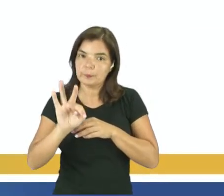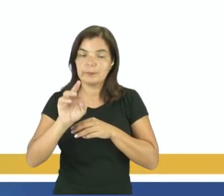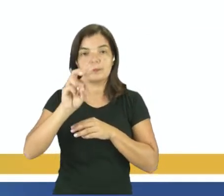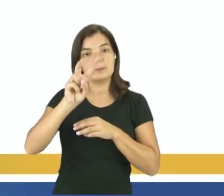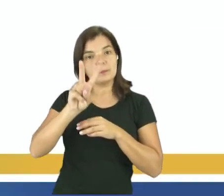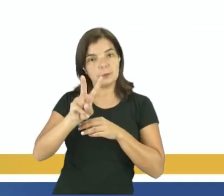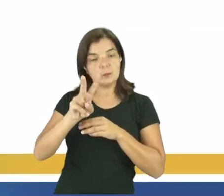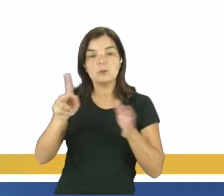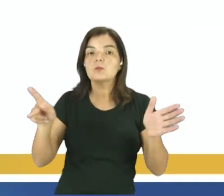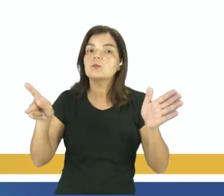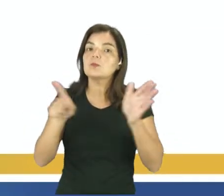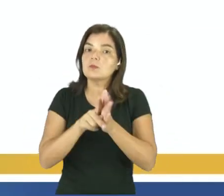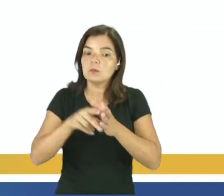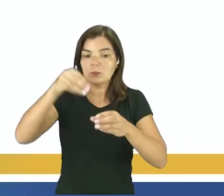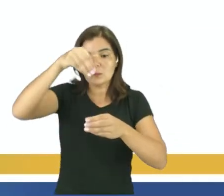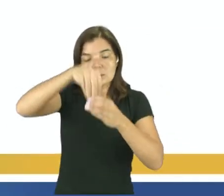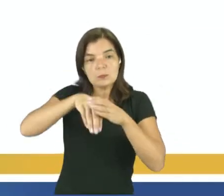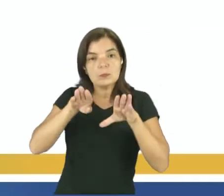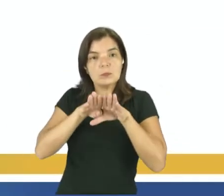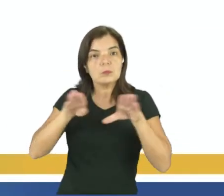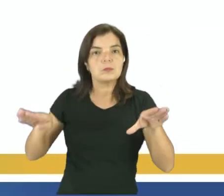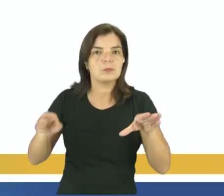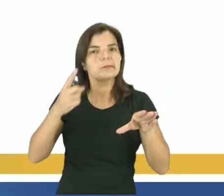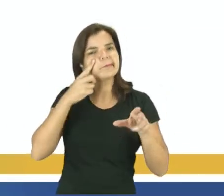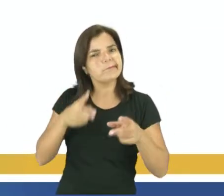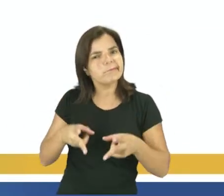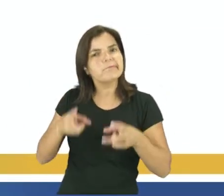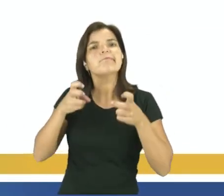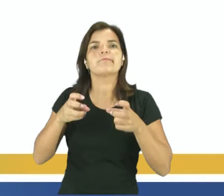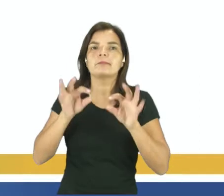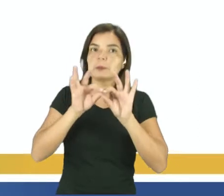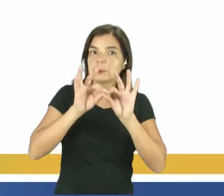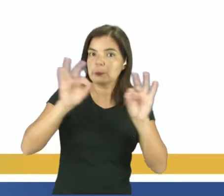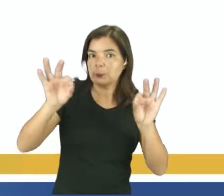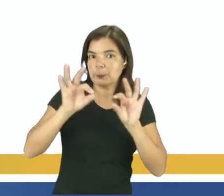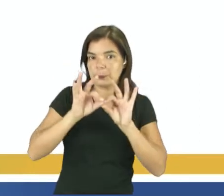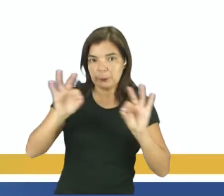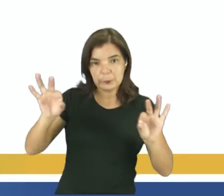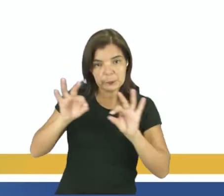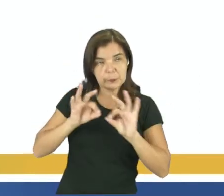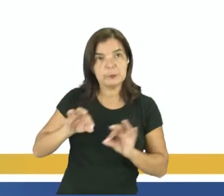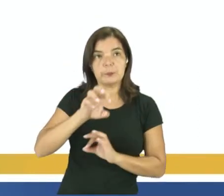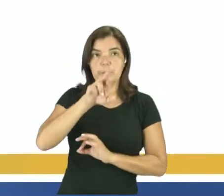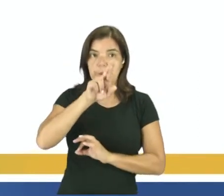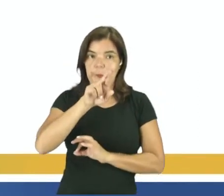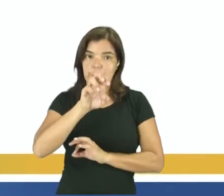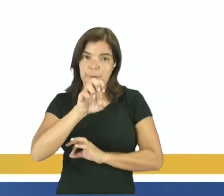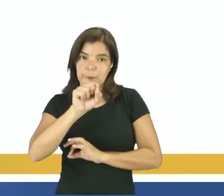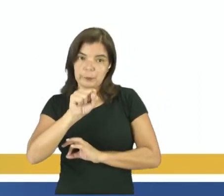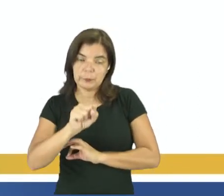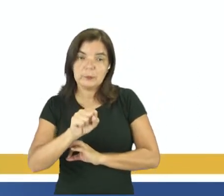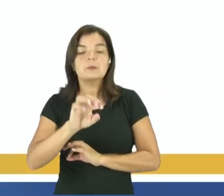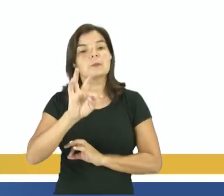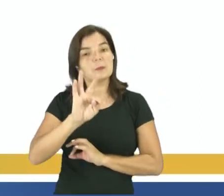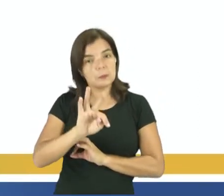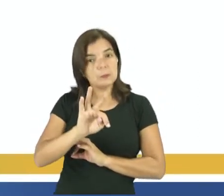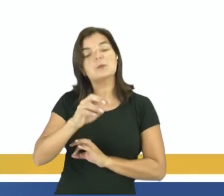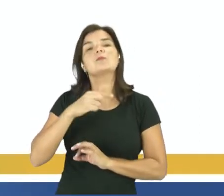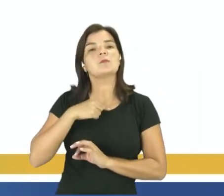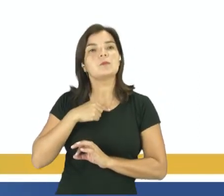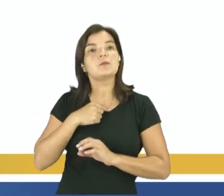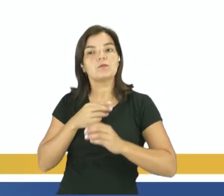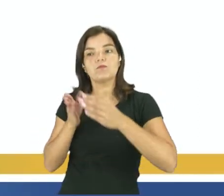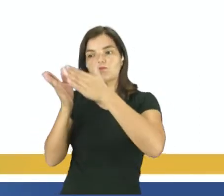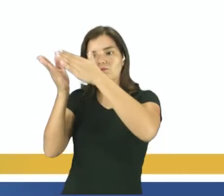e V pertencem a esse plano. E você note também que as retas R, S e T são retas paralelas entre